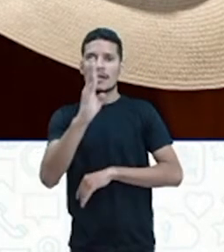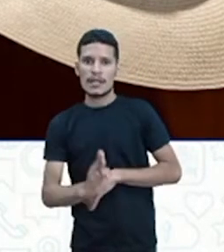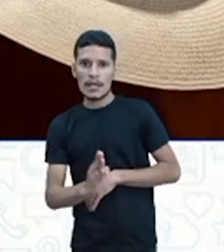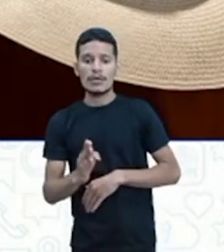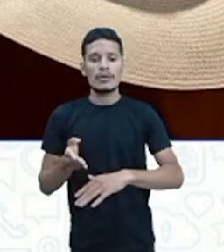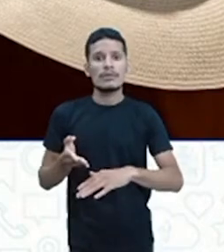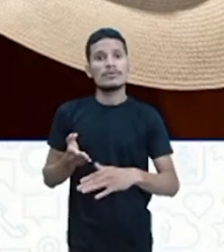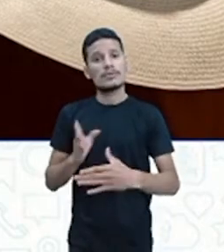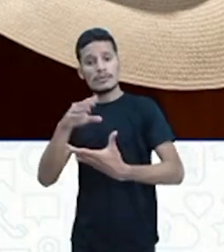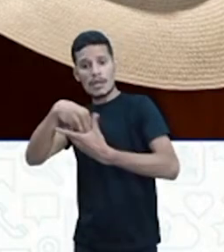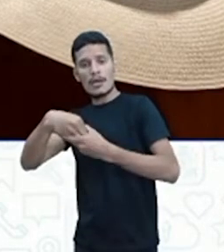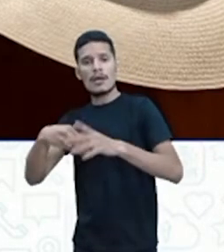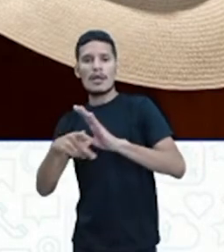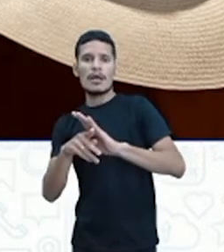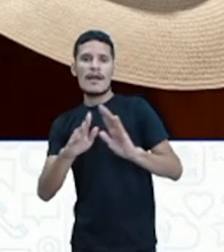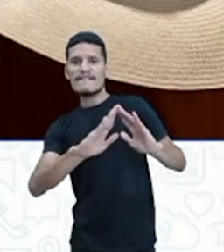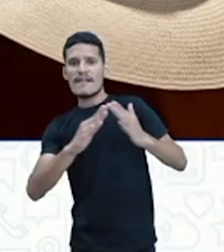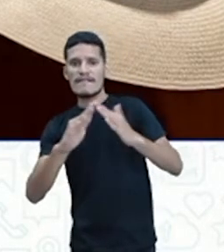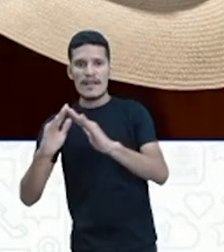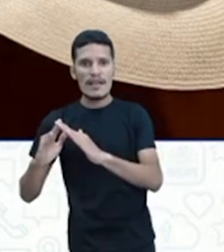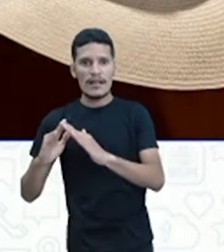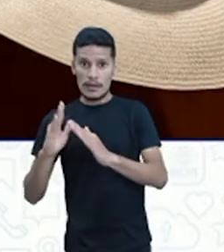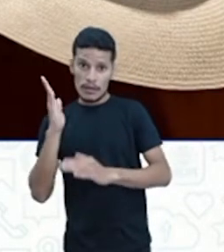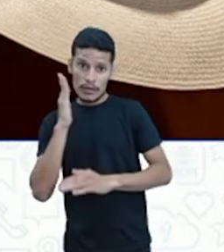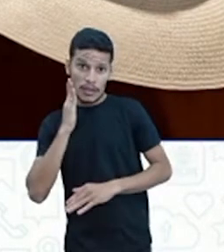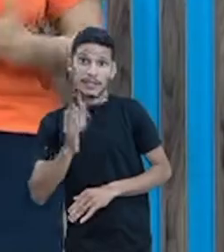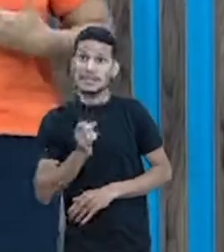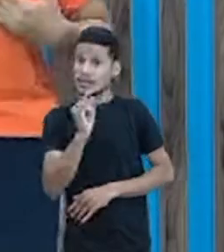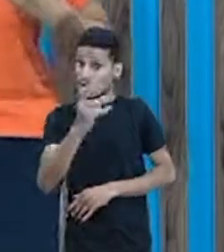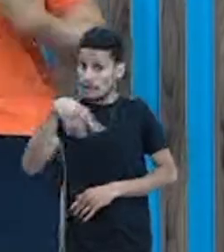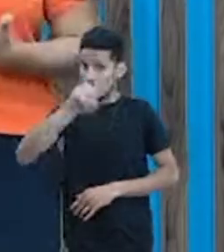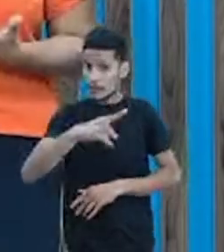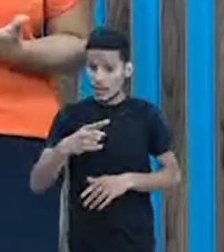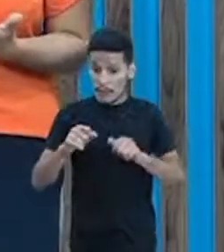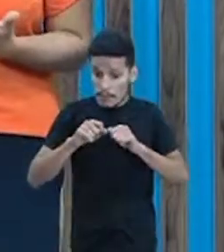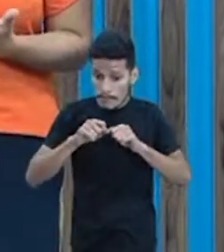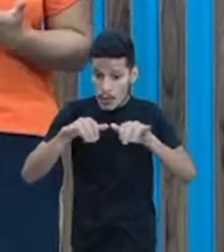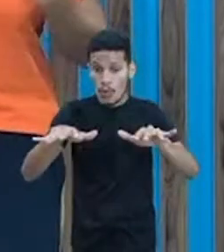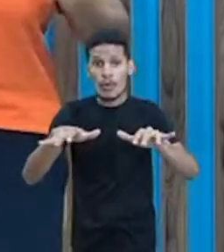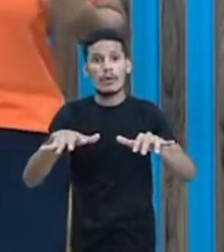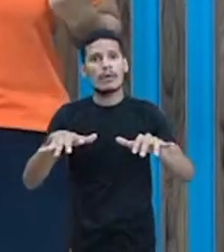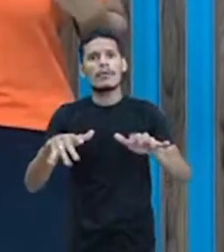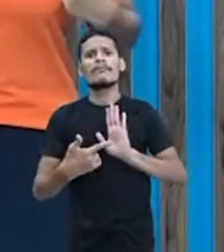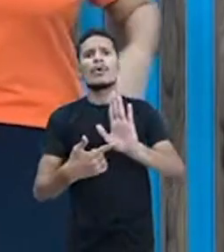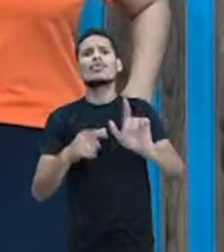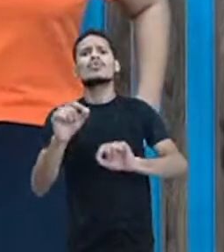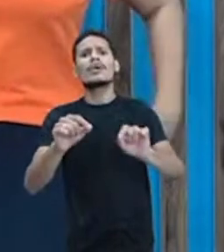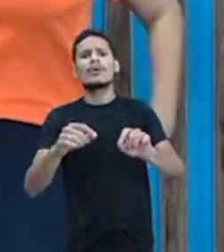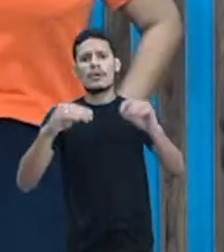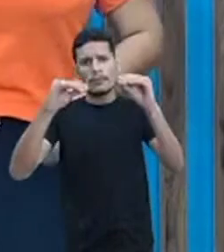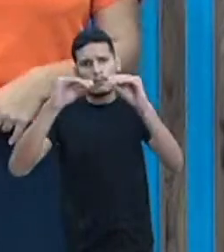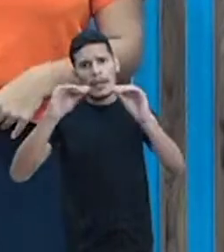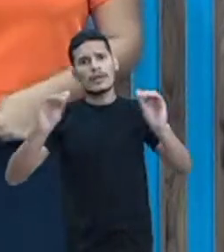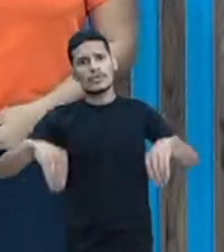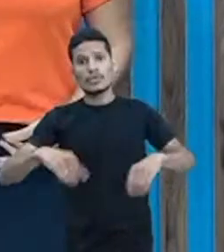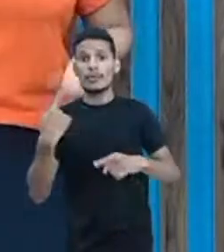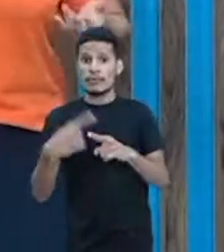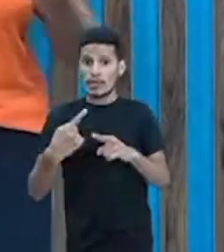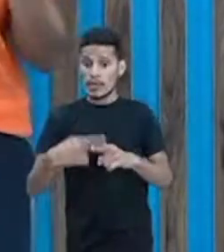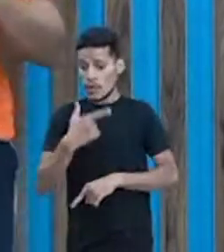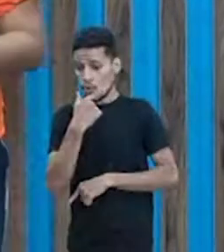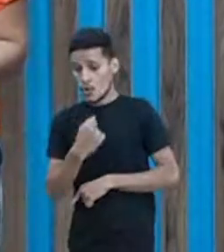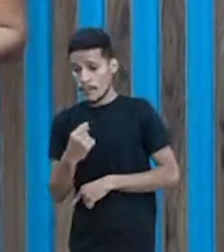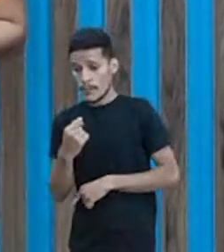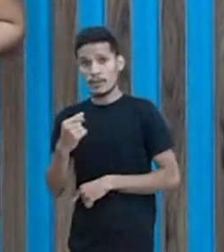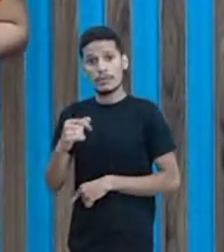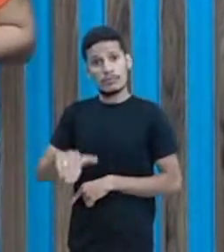das favelas ou da periferia. Então, quando você reproduz tanto esse discurso, é extremamente prejudicial, porque homens e meninos negros